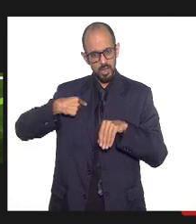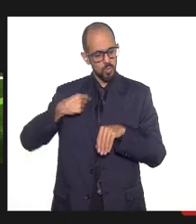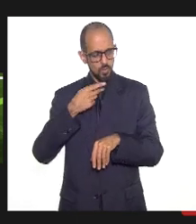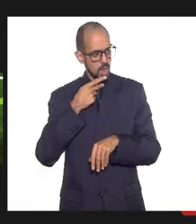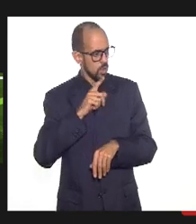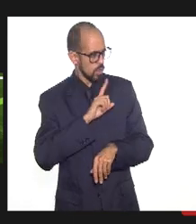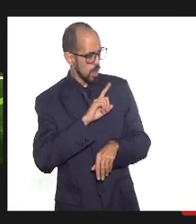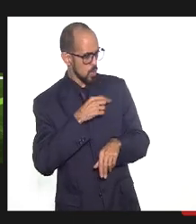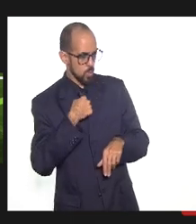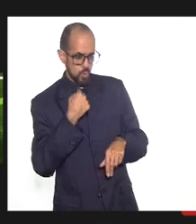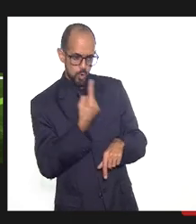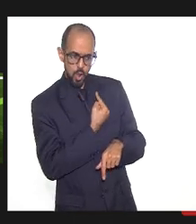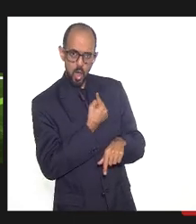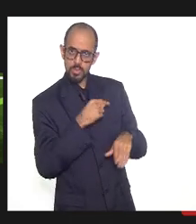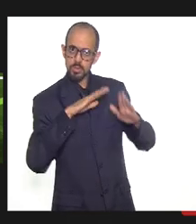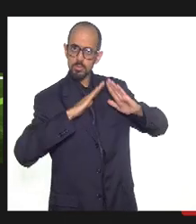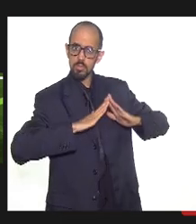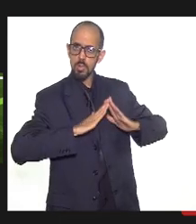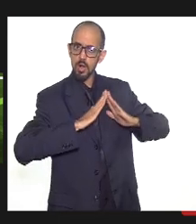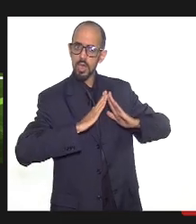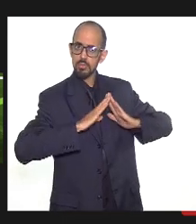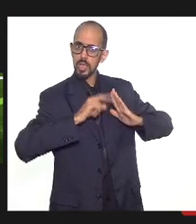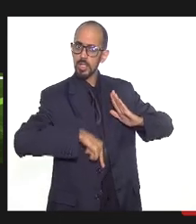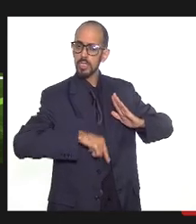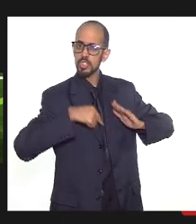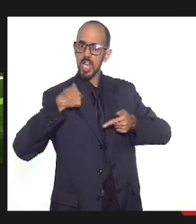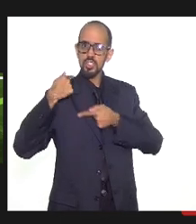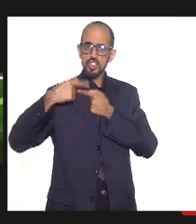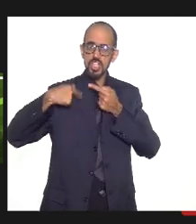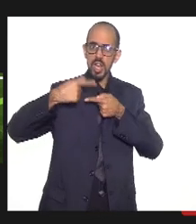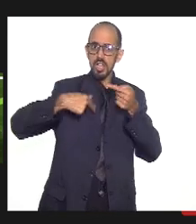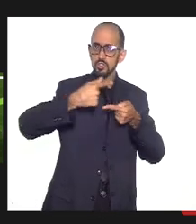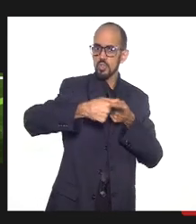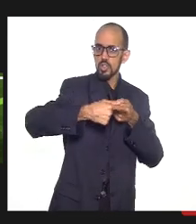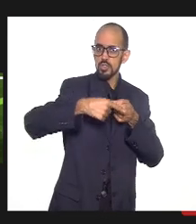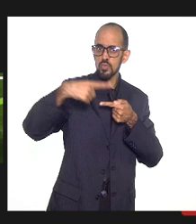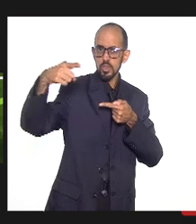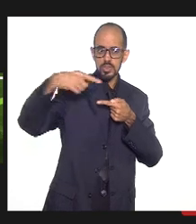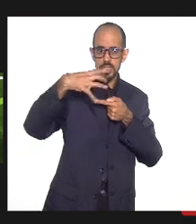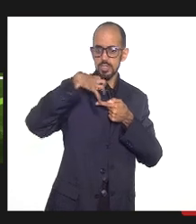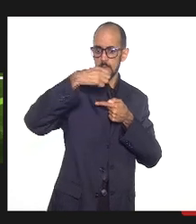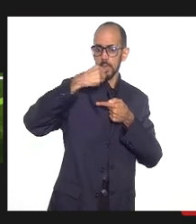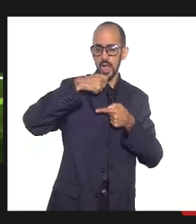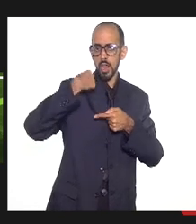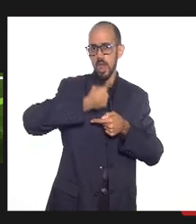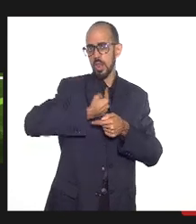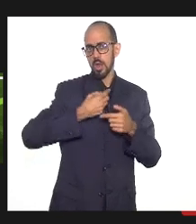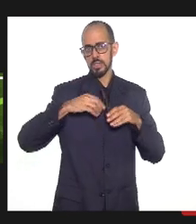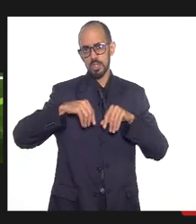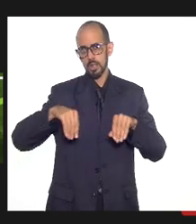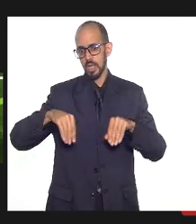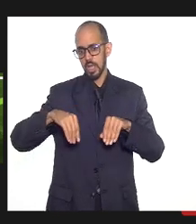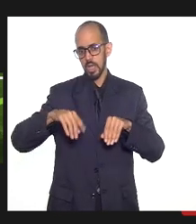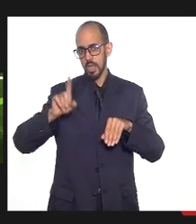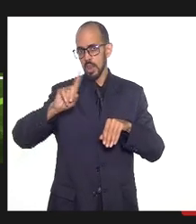a gente já está aqui há tantos anos, tantas gerações, quem é que está tomando terra de quem, né? E outra, a gente não toma terra, a terra